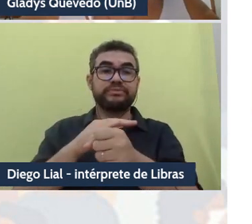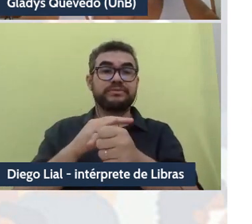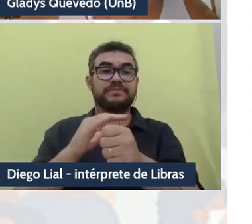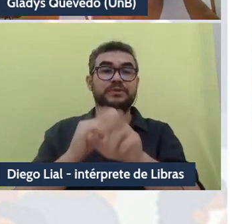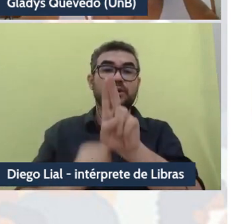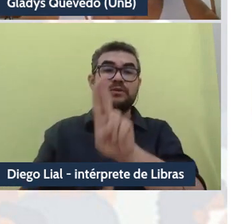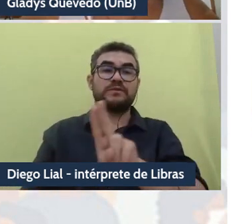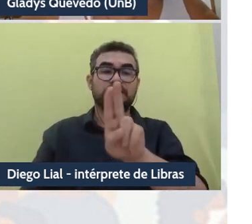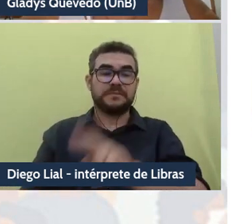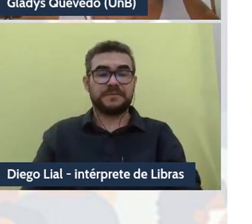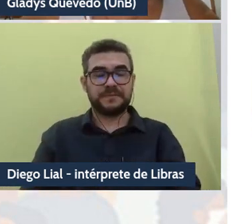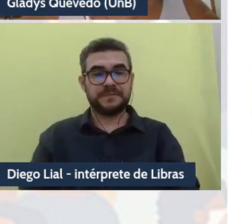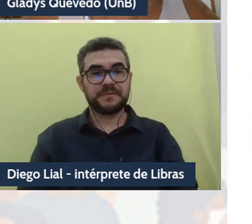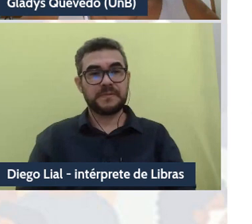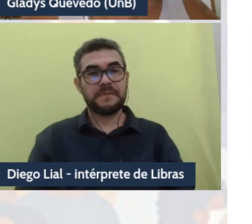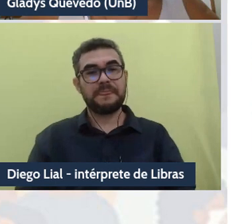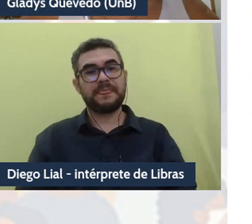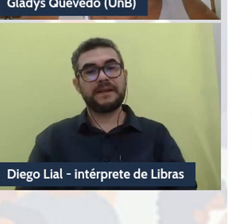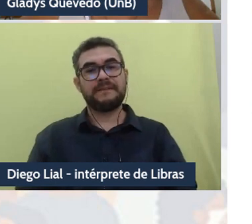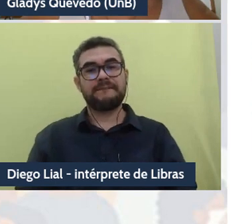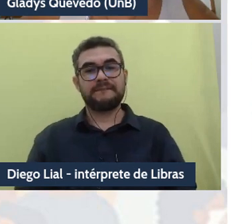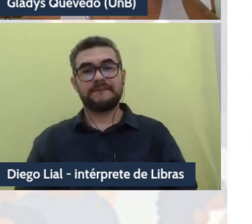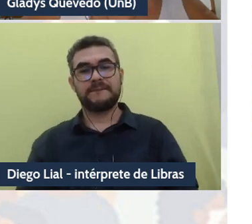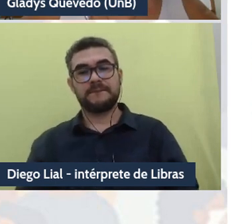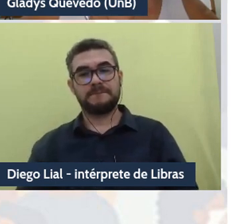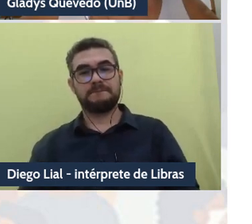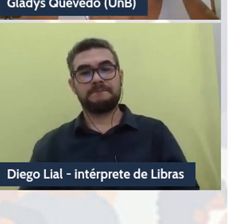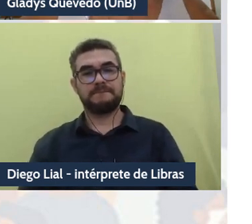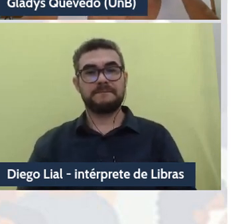Bom, prosseguindo aqui, perdi meu mouse, cadê? Tá aqui.